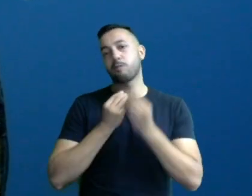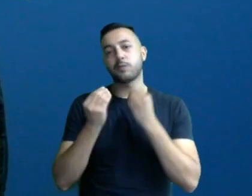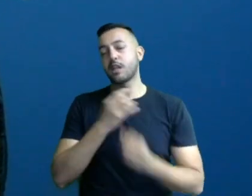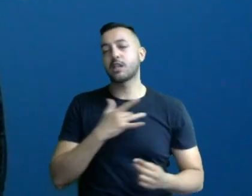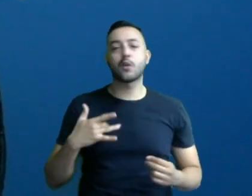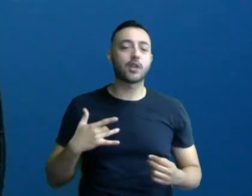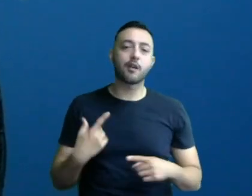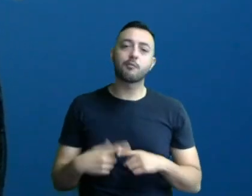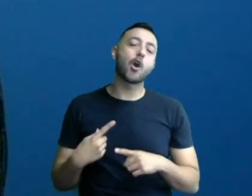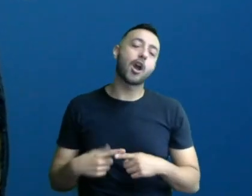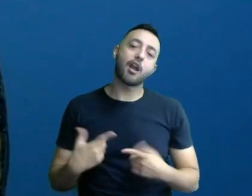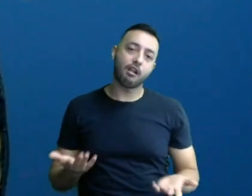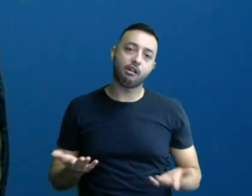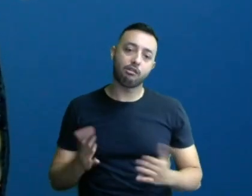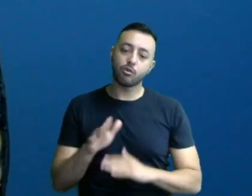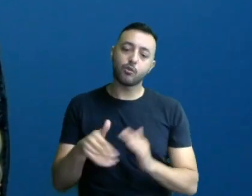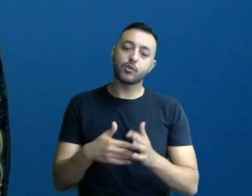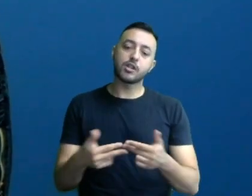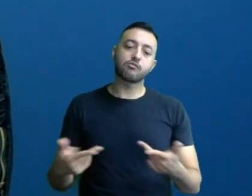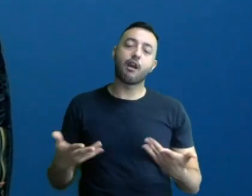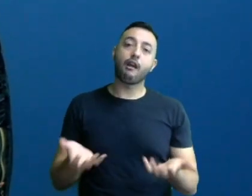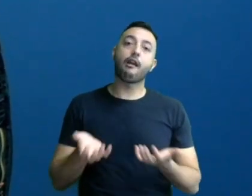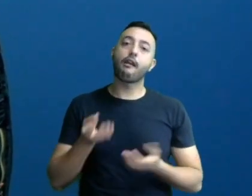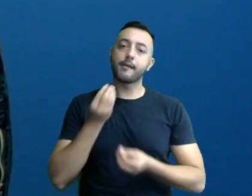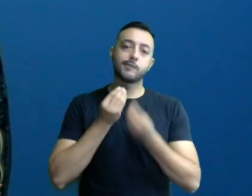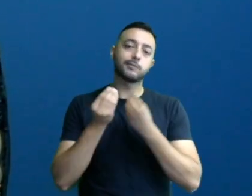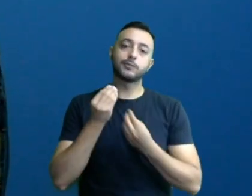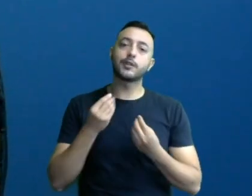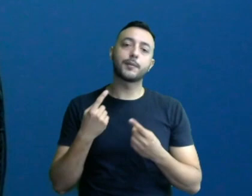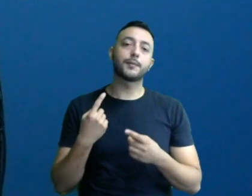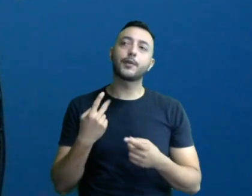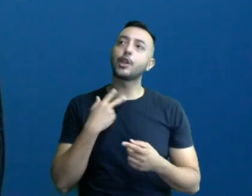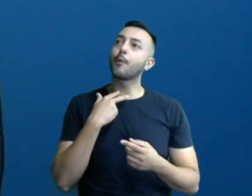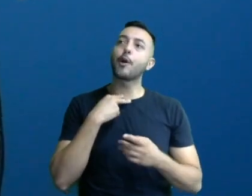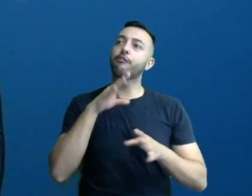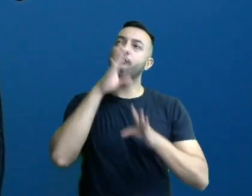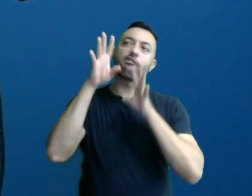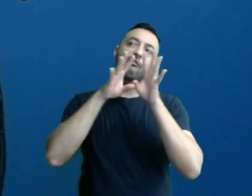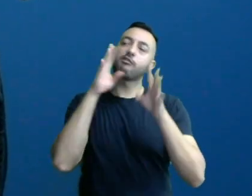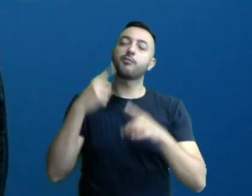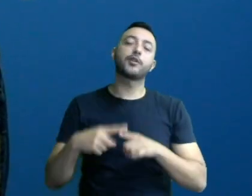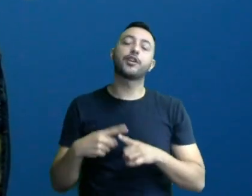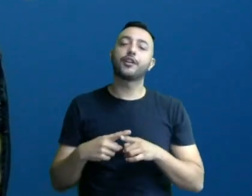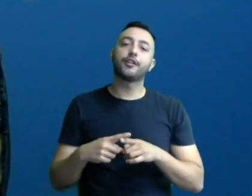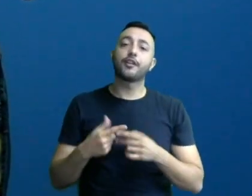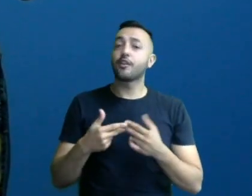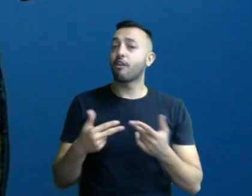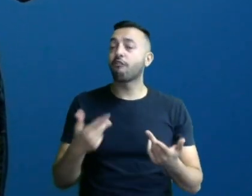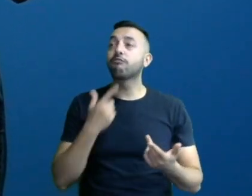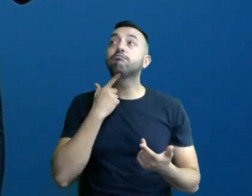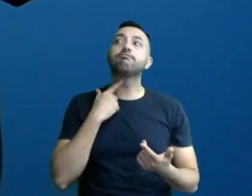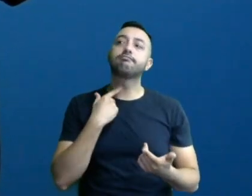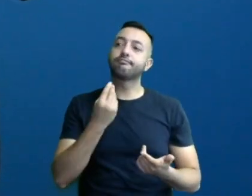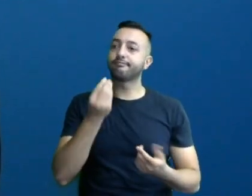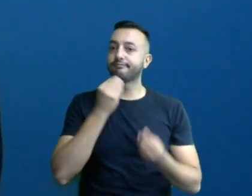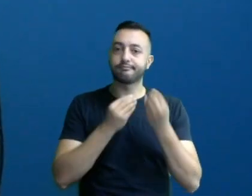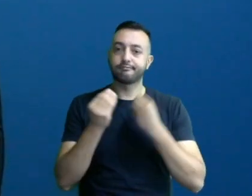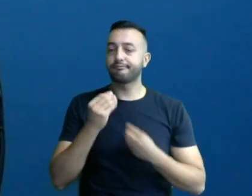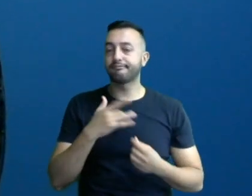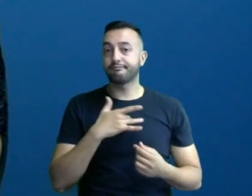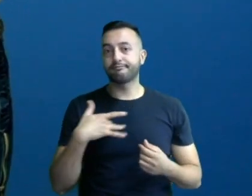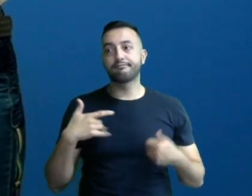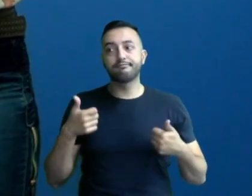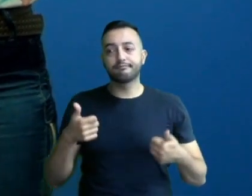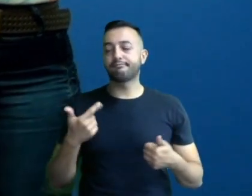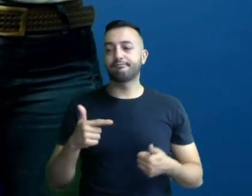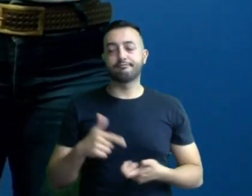Por que que a gente não pode comer tudo que a gente quer, não é? Porque tudo que a gente quer comer é tudo coisas que não são lá tão saudáveis